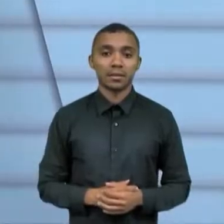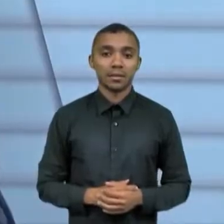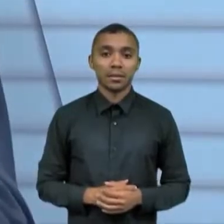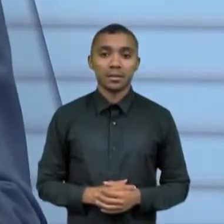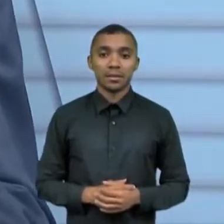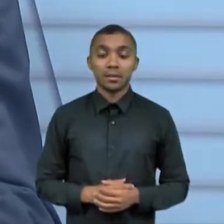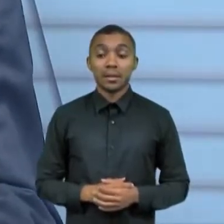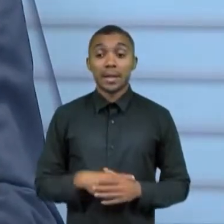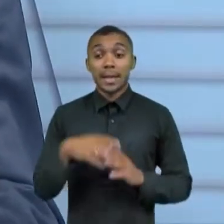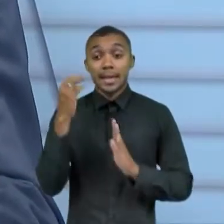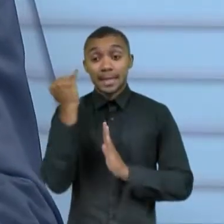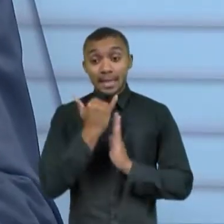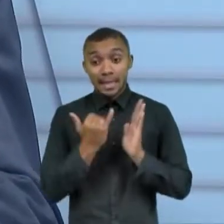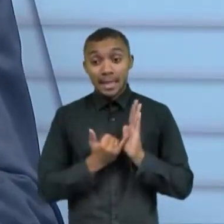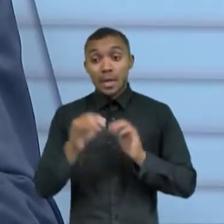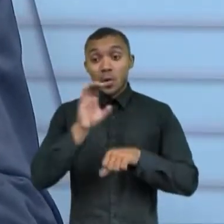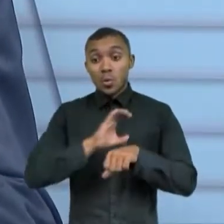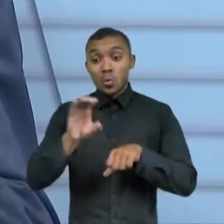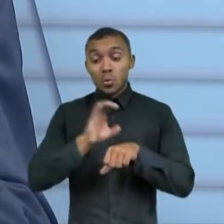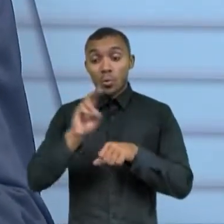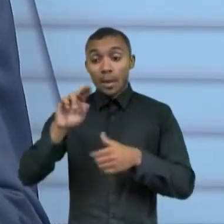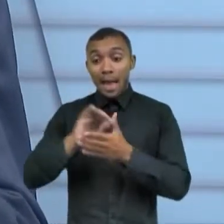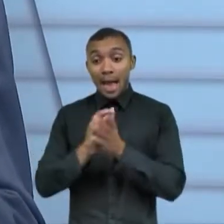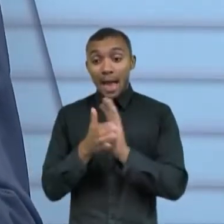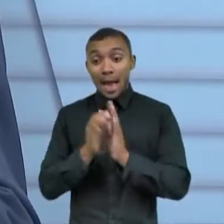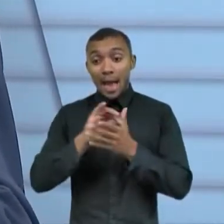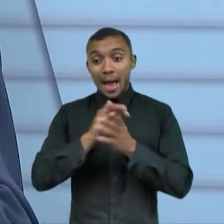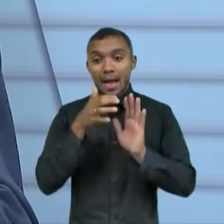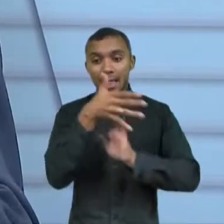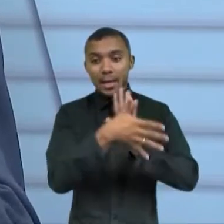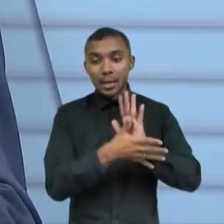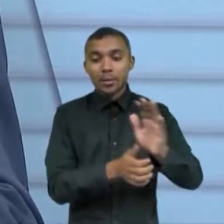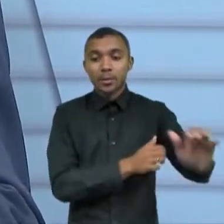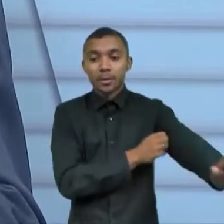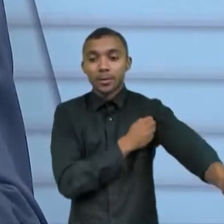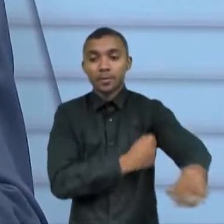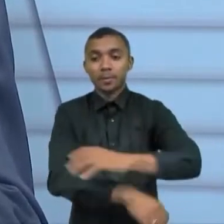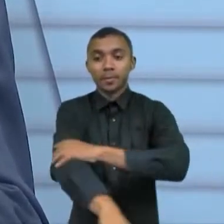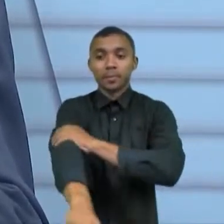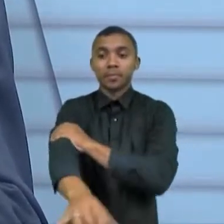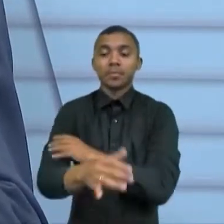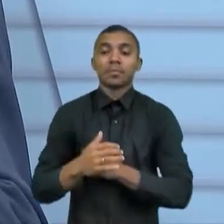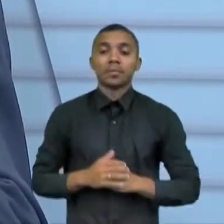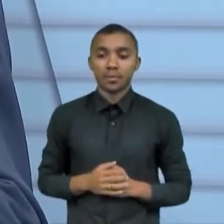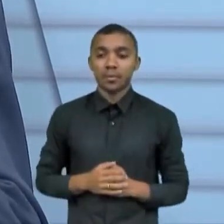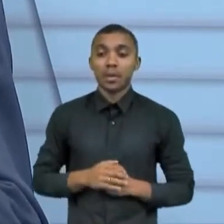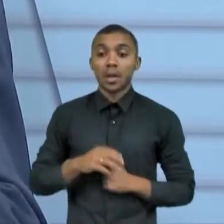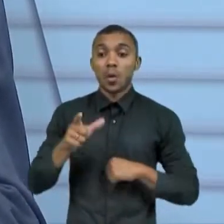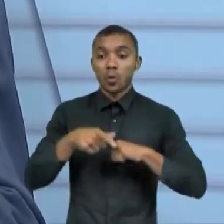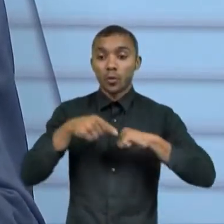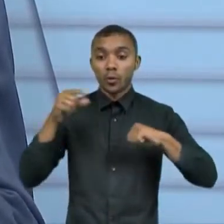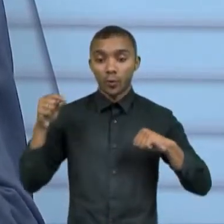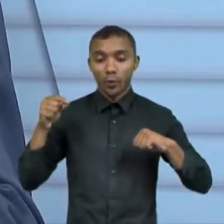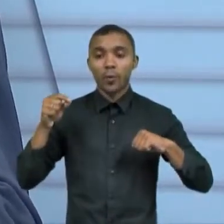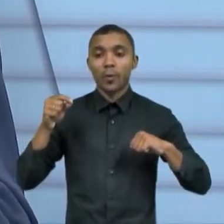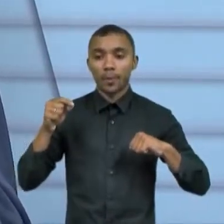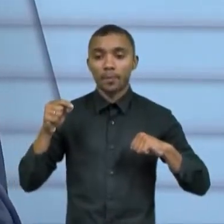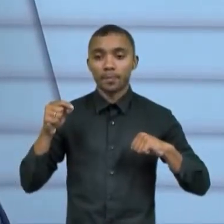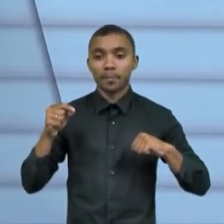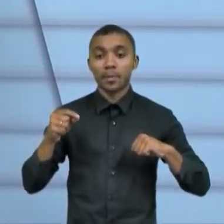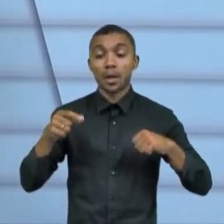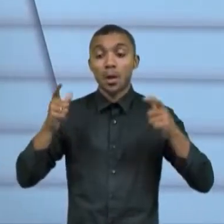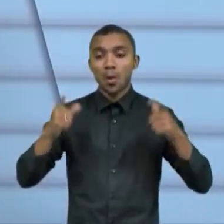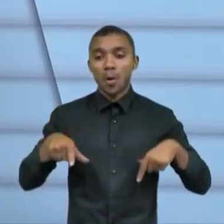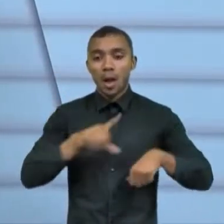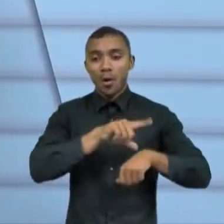as inscrições para o curso dele, a arte de biografar, como escrever a história da vida, lá na Unifor, de 12 a 16 de setembro, das